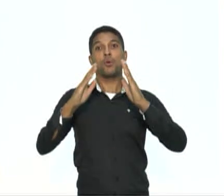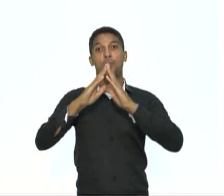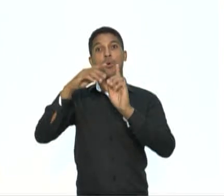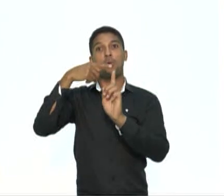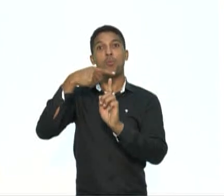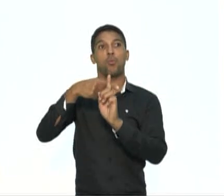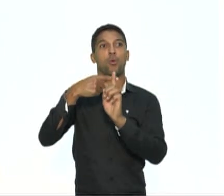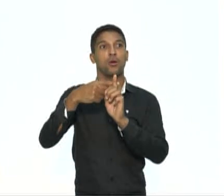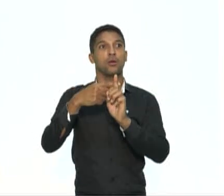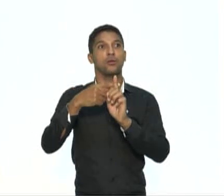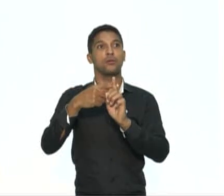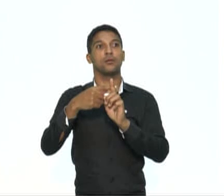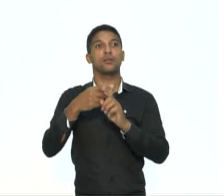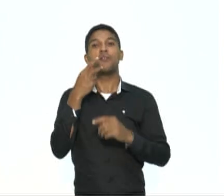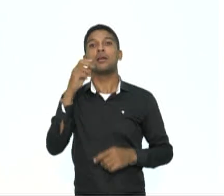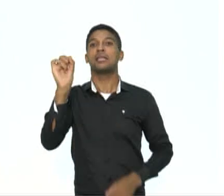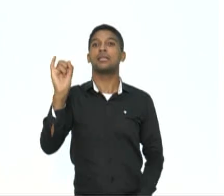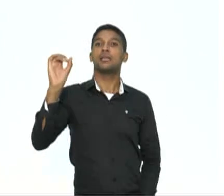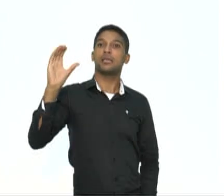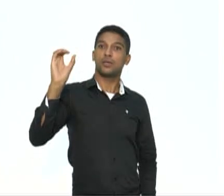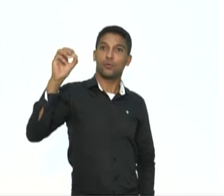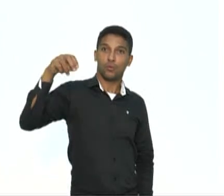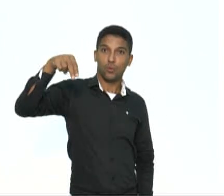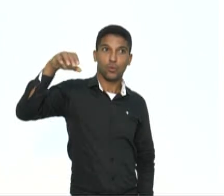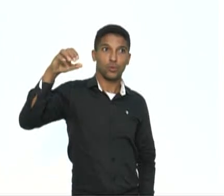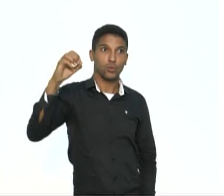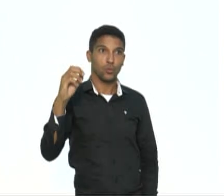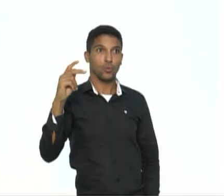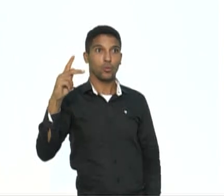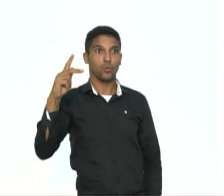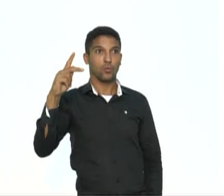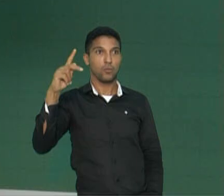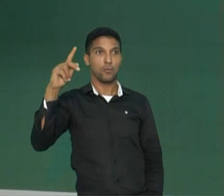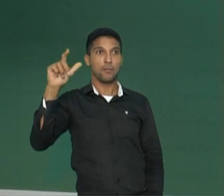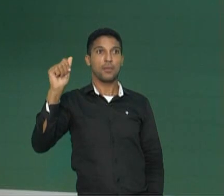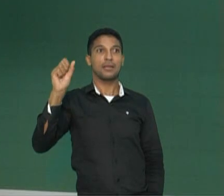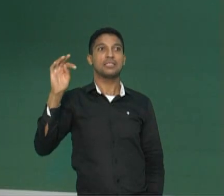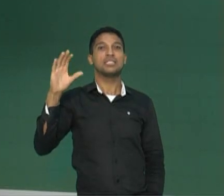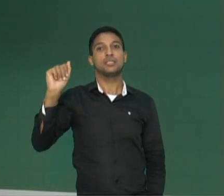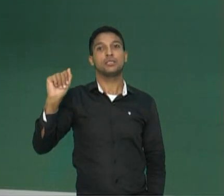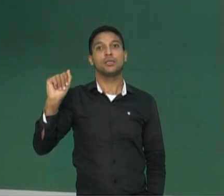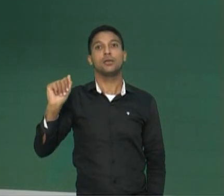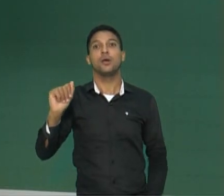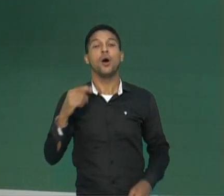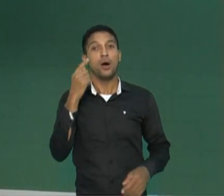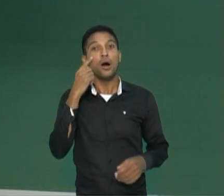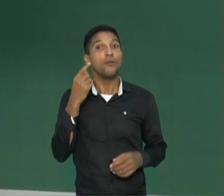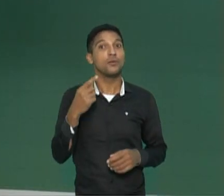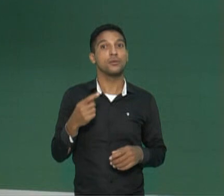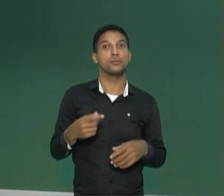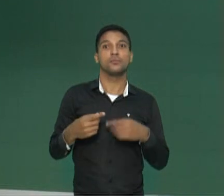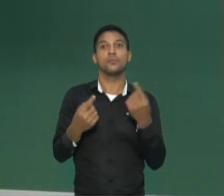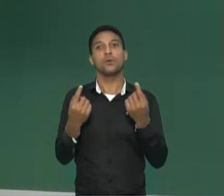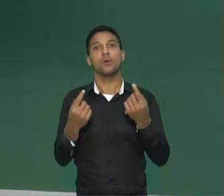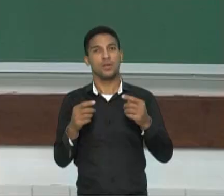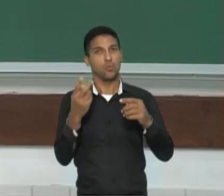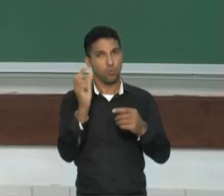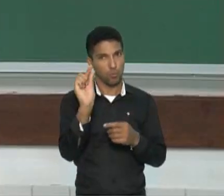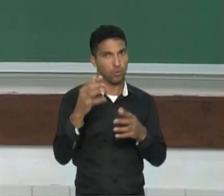geométricas. Estamos falando de iconoclastia e arabesco ou de arabesco e aniconismo? Já volta, esse é meio